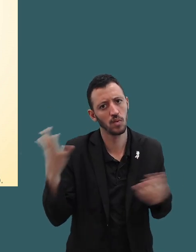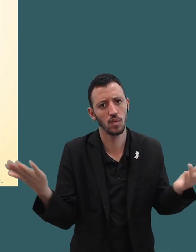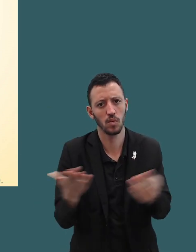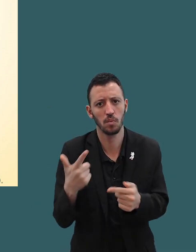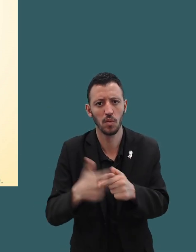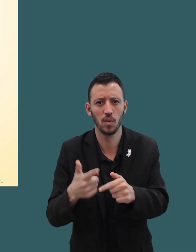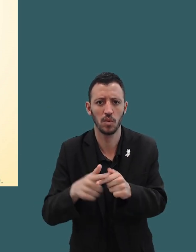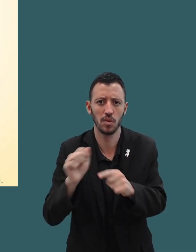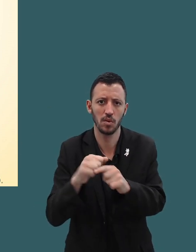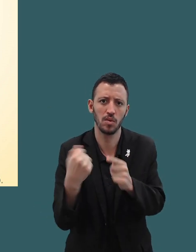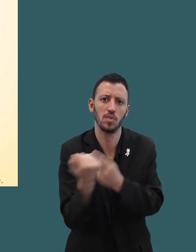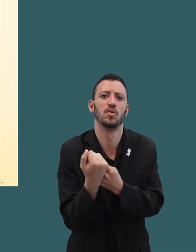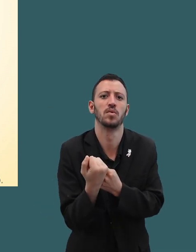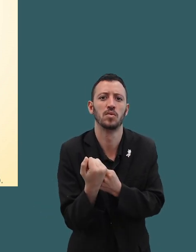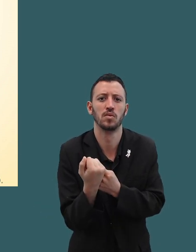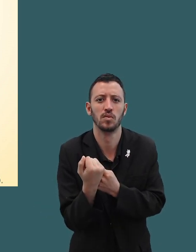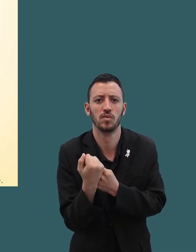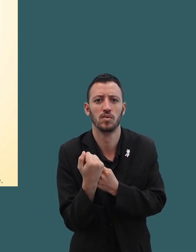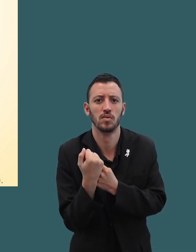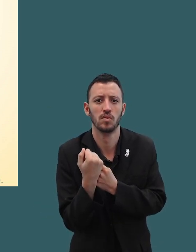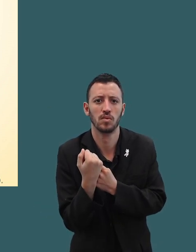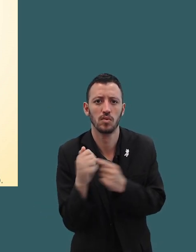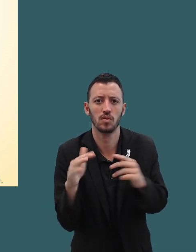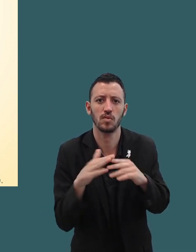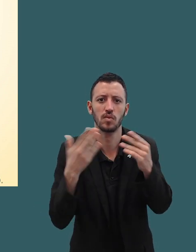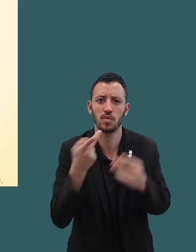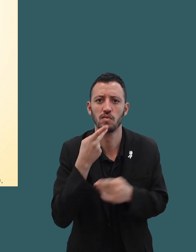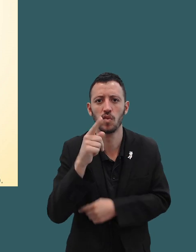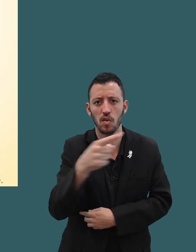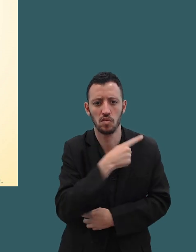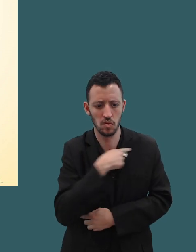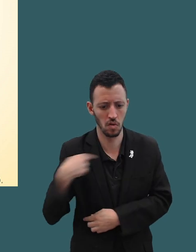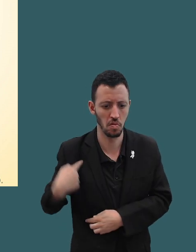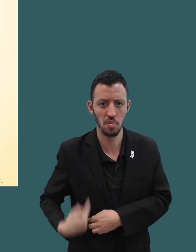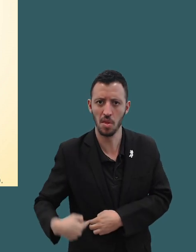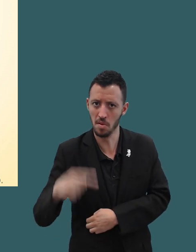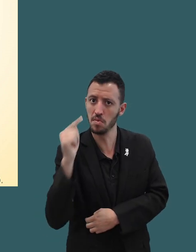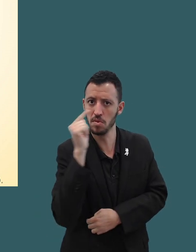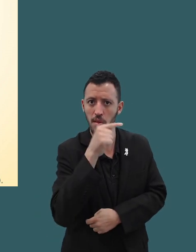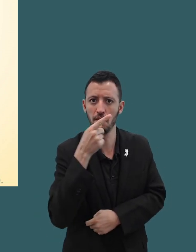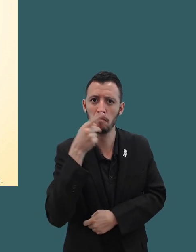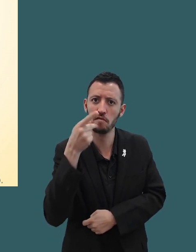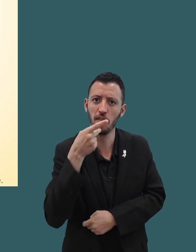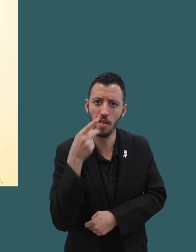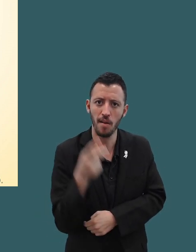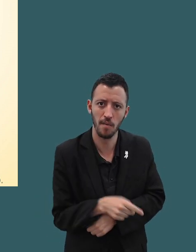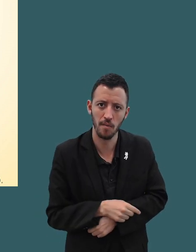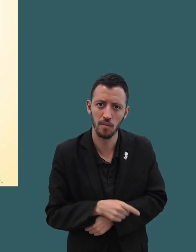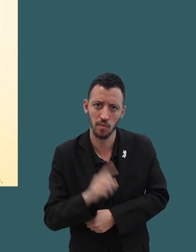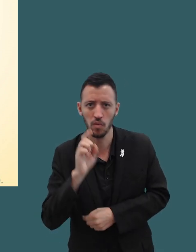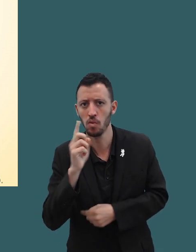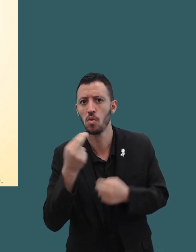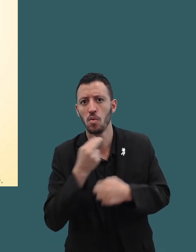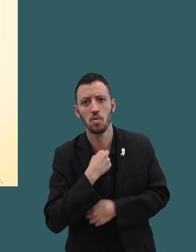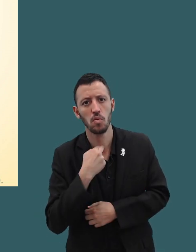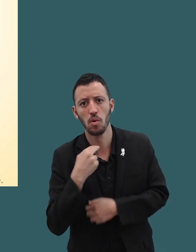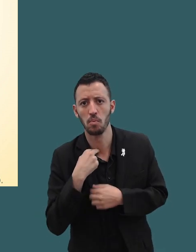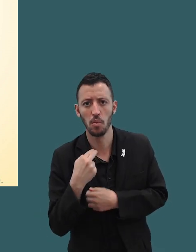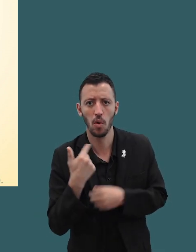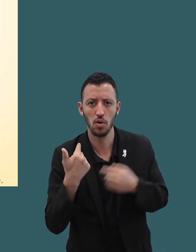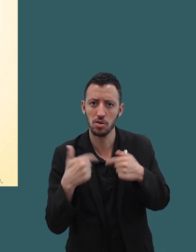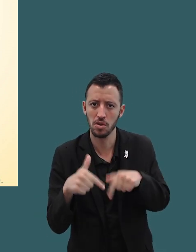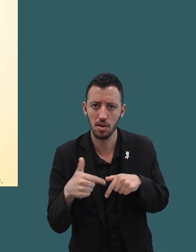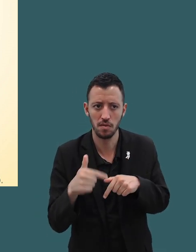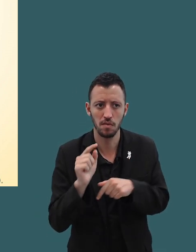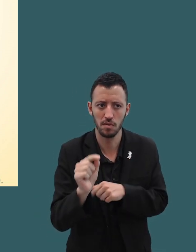esses problemas sociais. Então, quando os chineses lá falam que não pode ter,